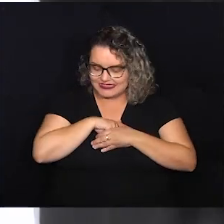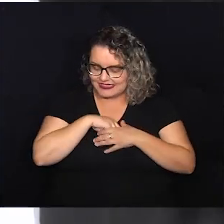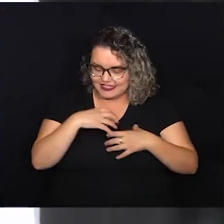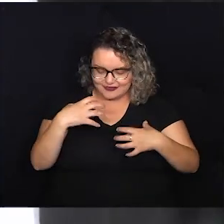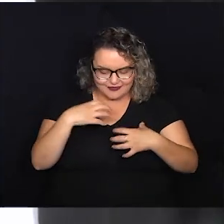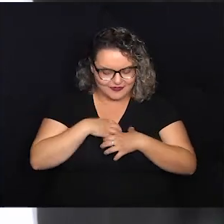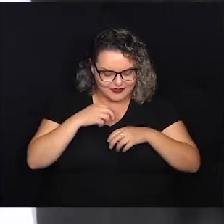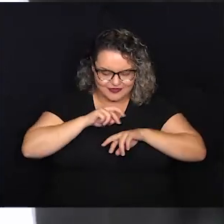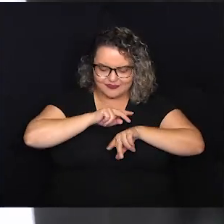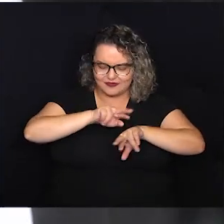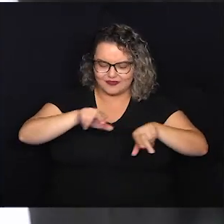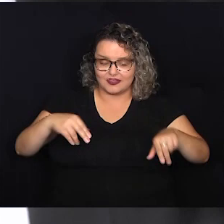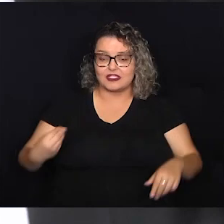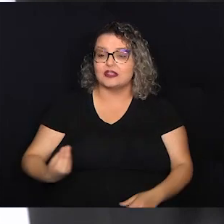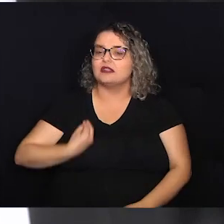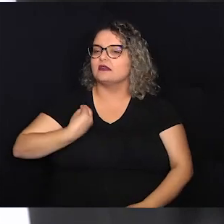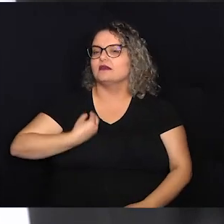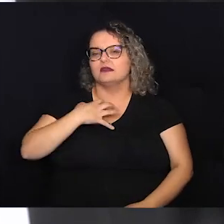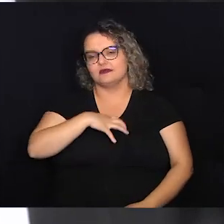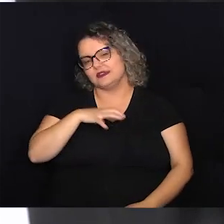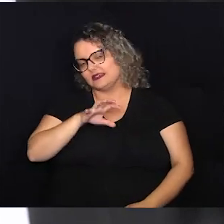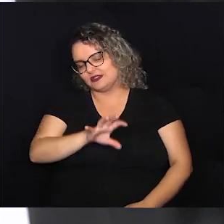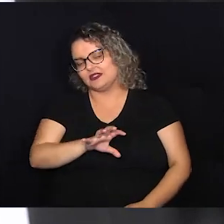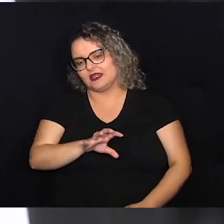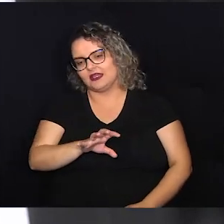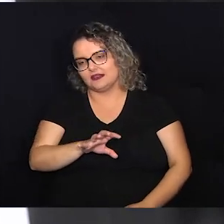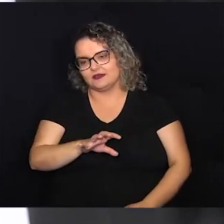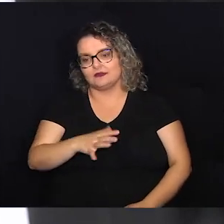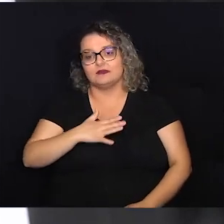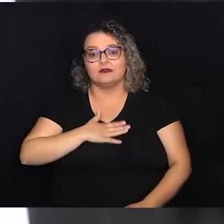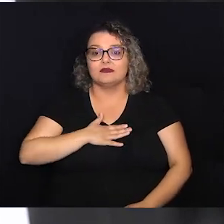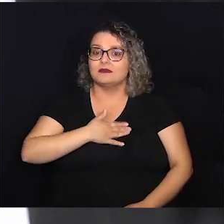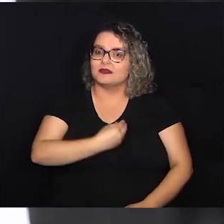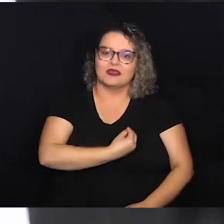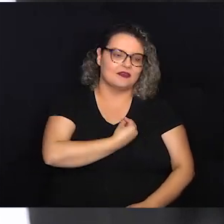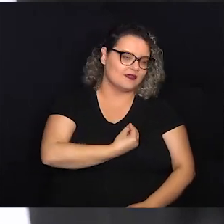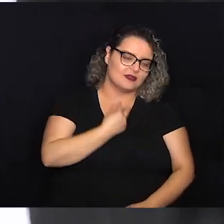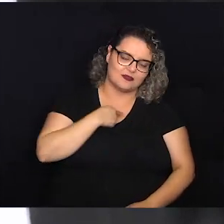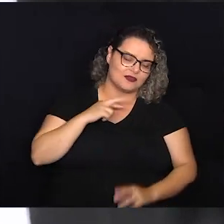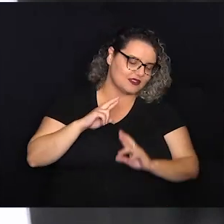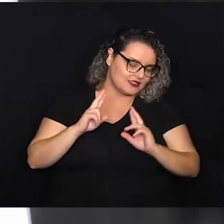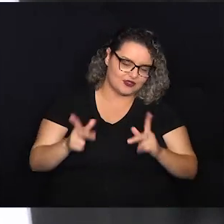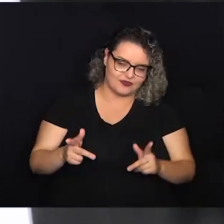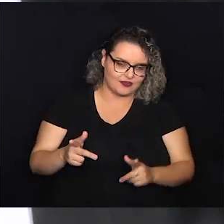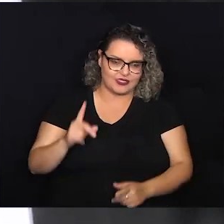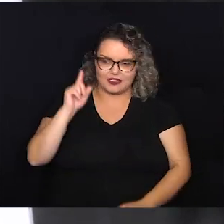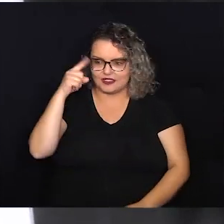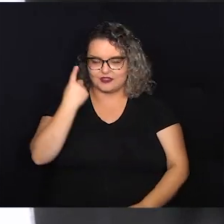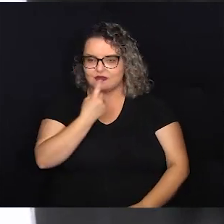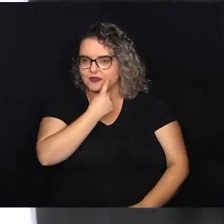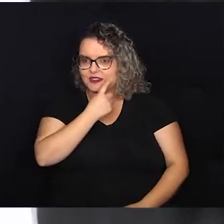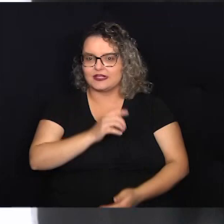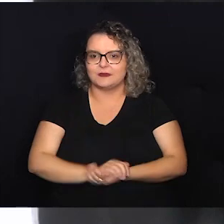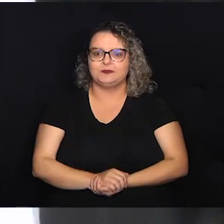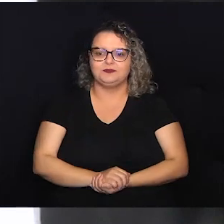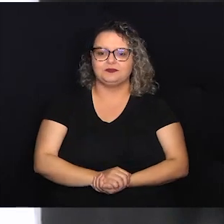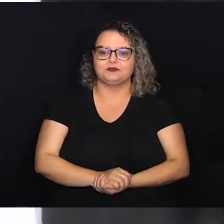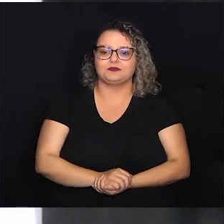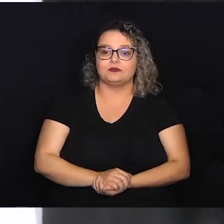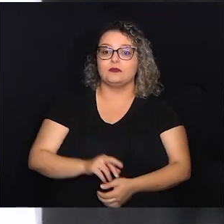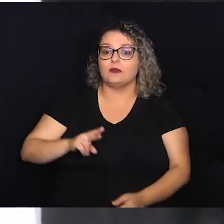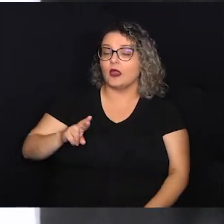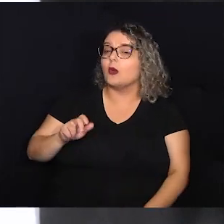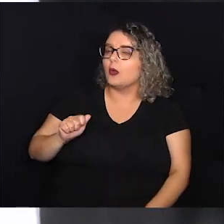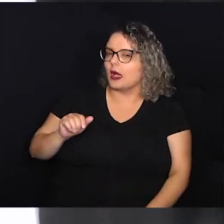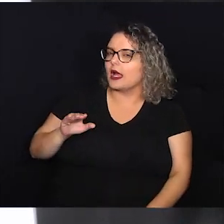poço de emoção, Mirna. E eu vivo isso. Sim. A minha vida não poderia ser diferente.